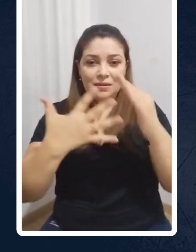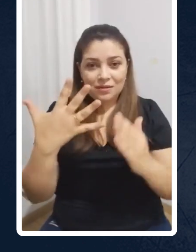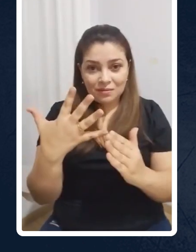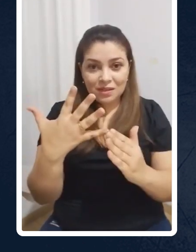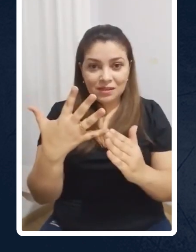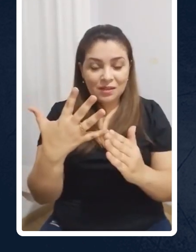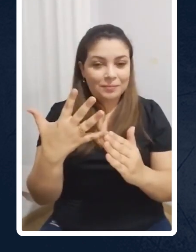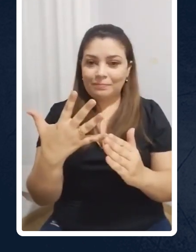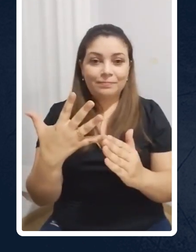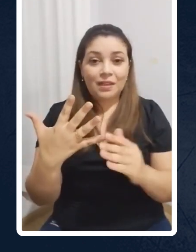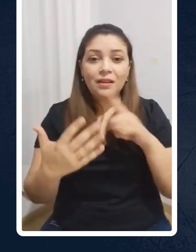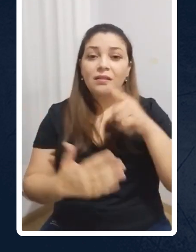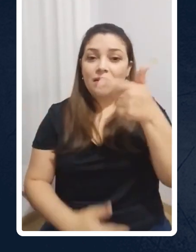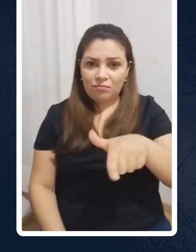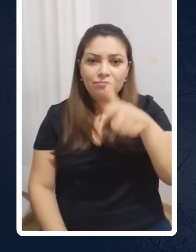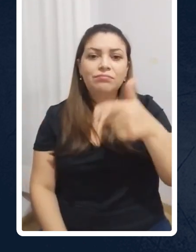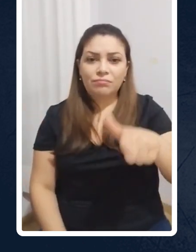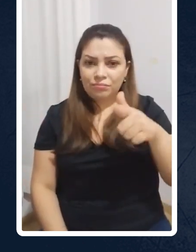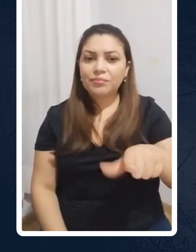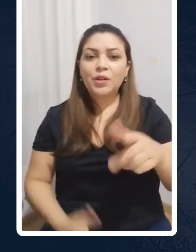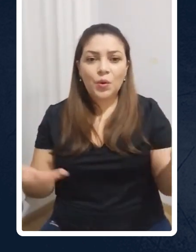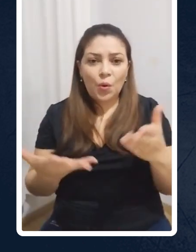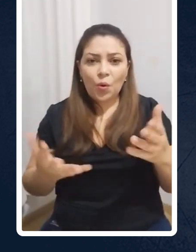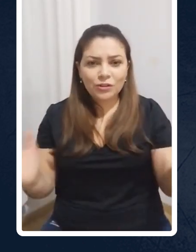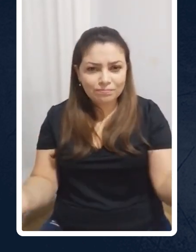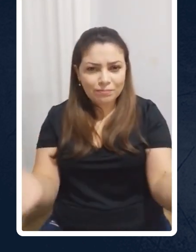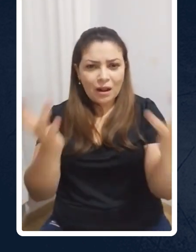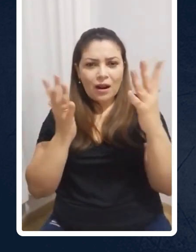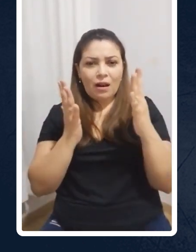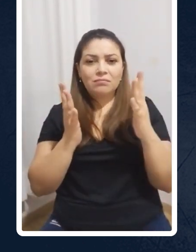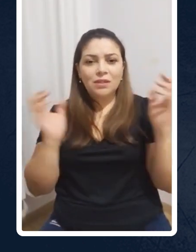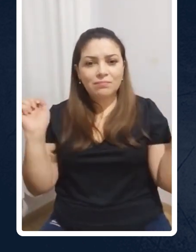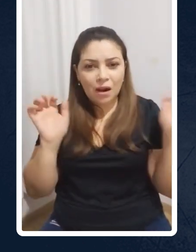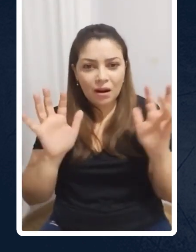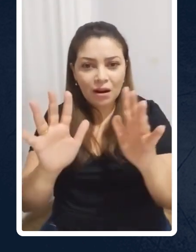O que nos reúne aqui é a comunicação.